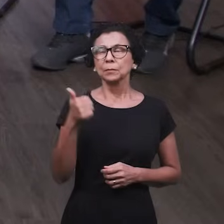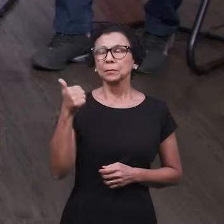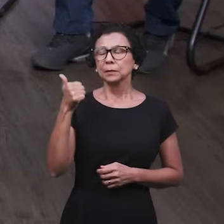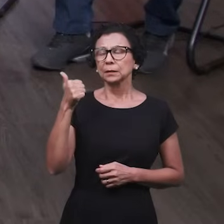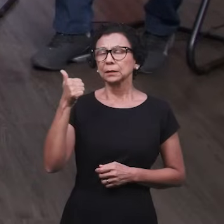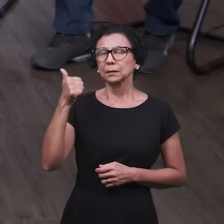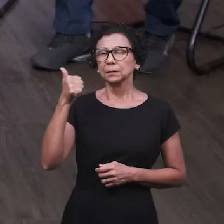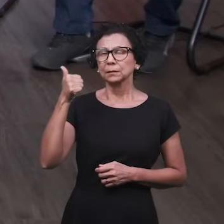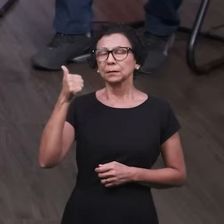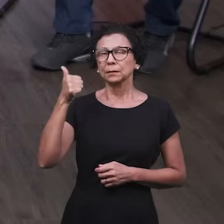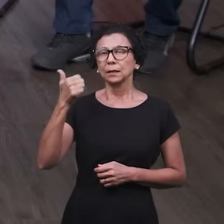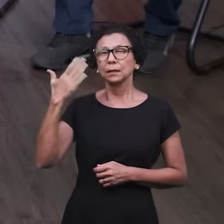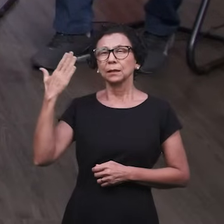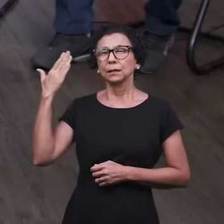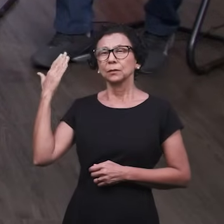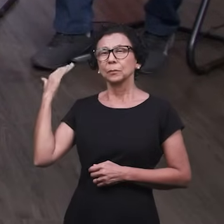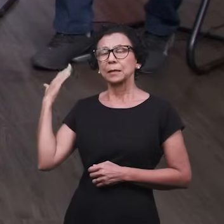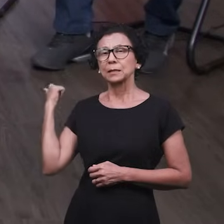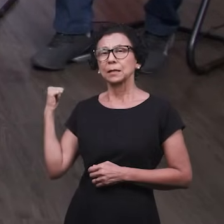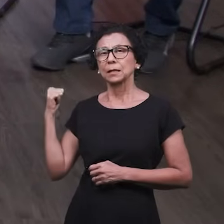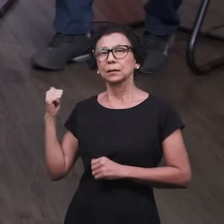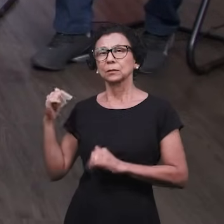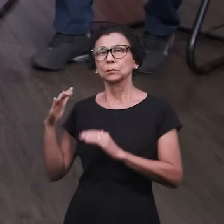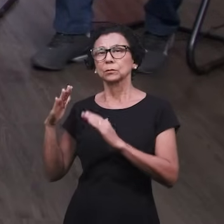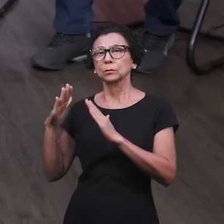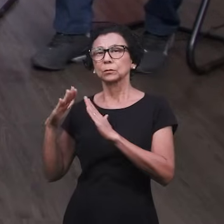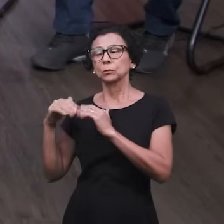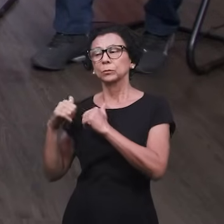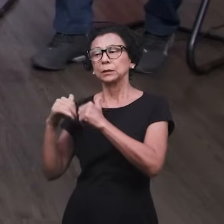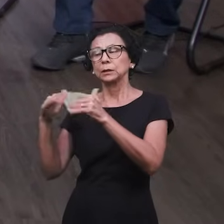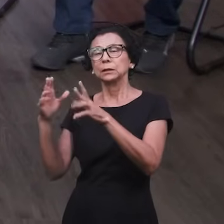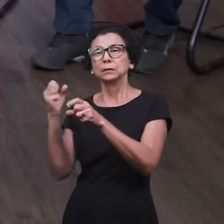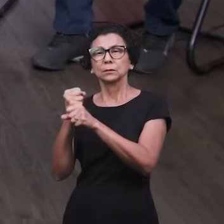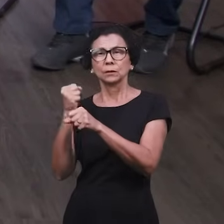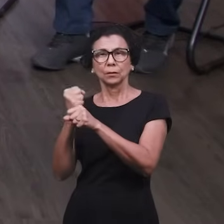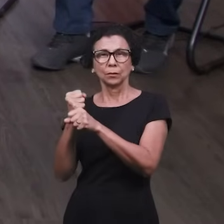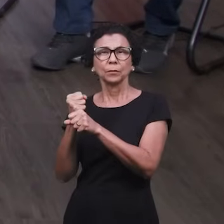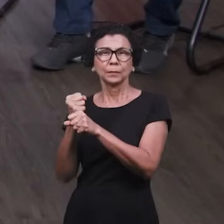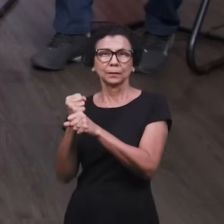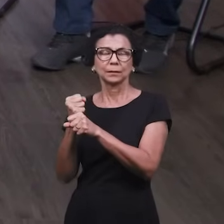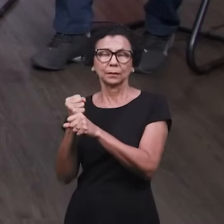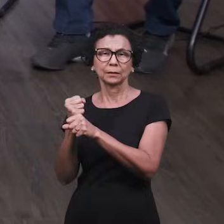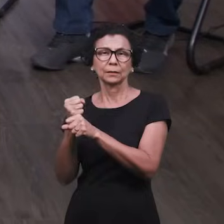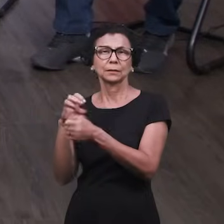violões. Depois a gente pode falar até com o pastor Rainer. Mas com o tempo, né, Fábio,